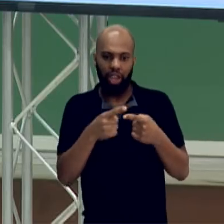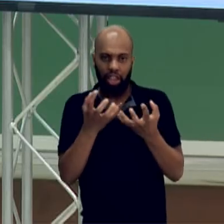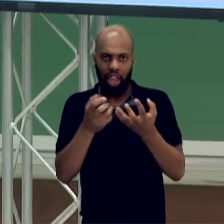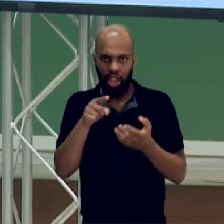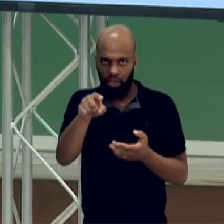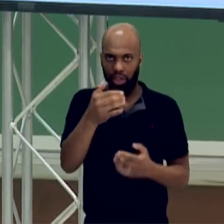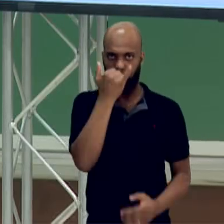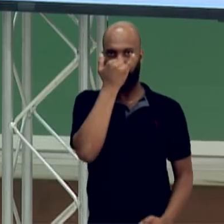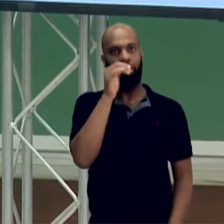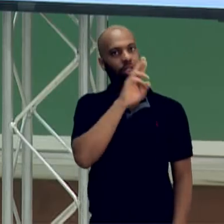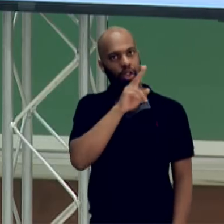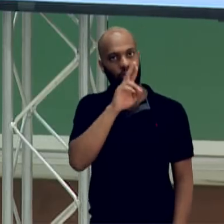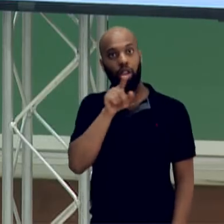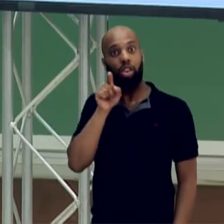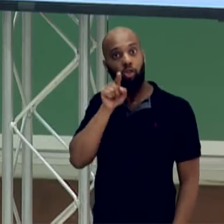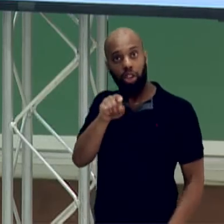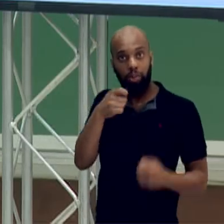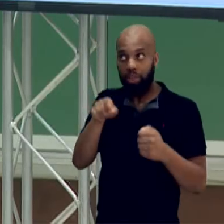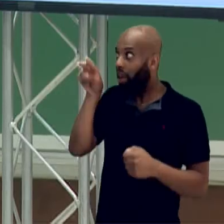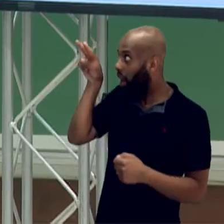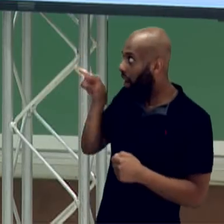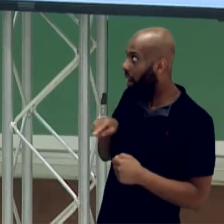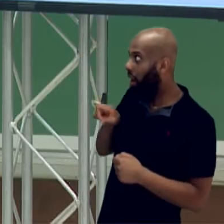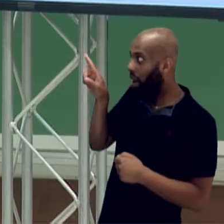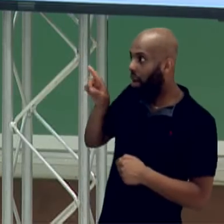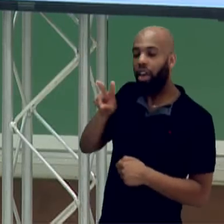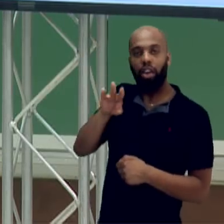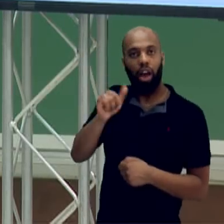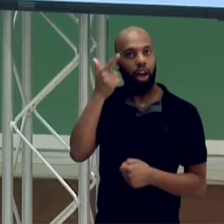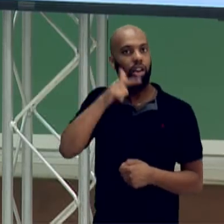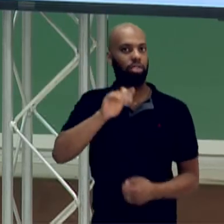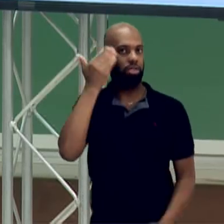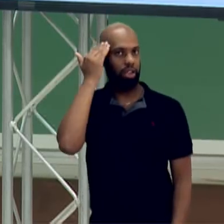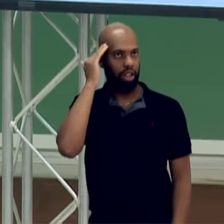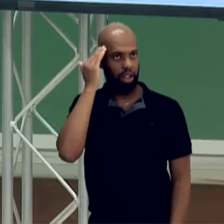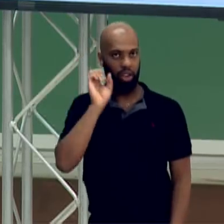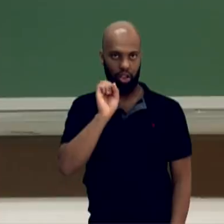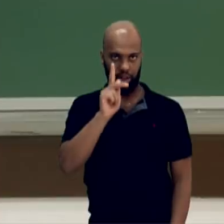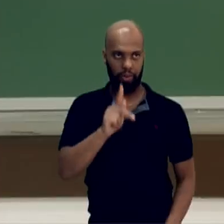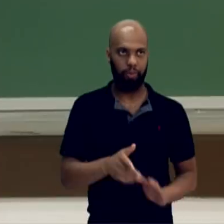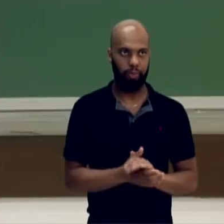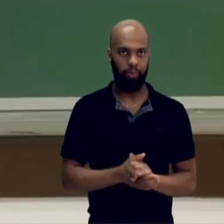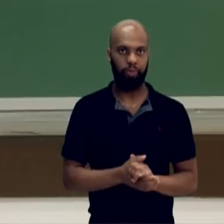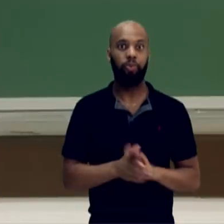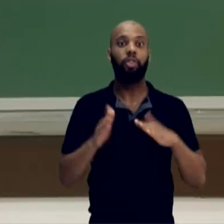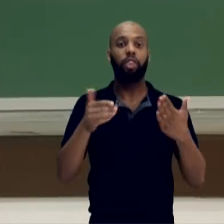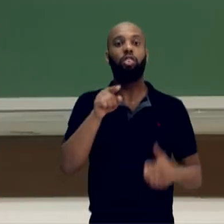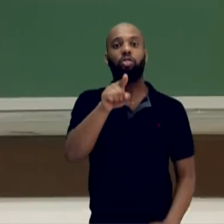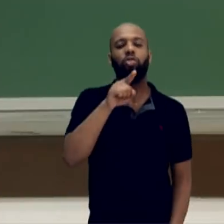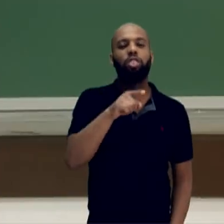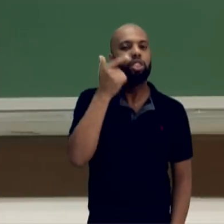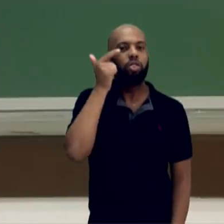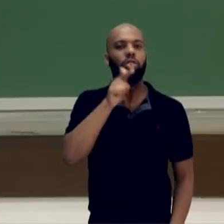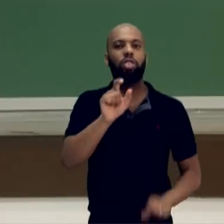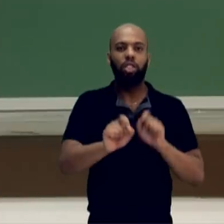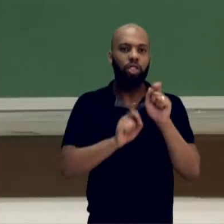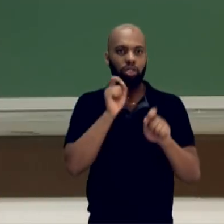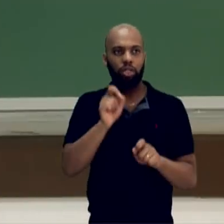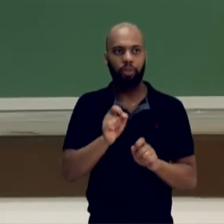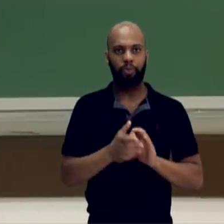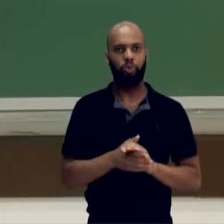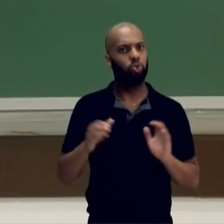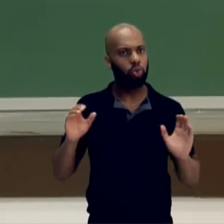que você vai ler o enunciado e vai interpretar, ok? E veja, você vai dar conta de tudo